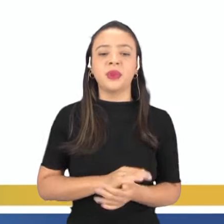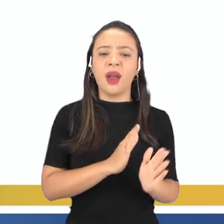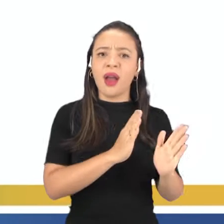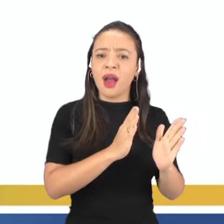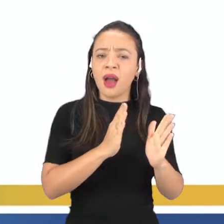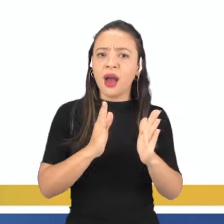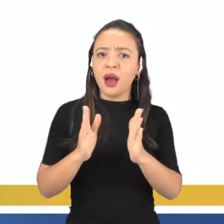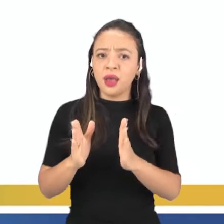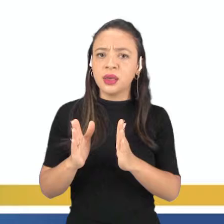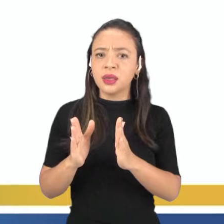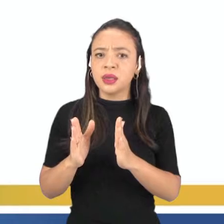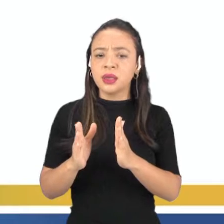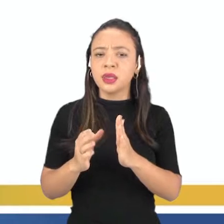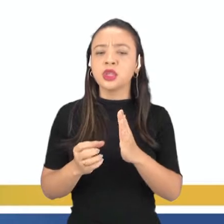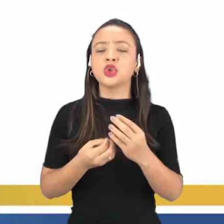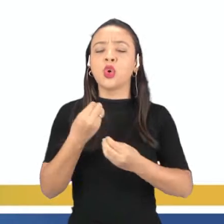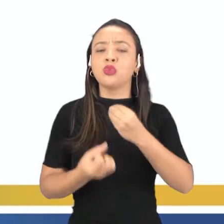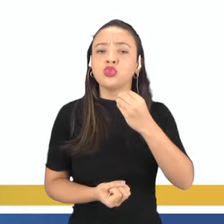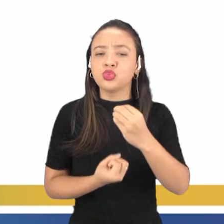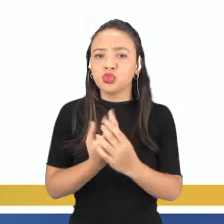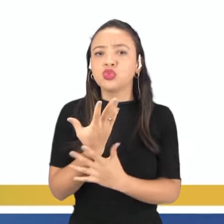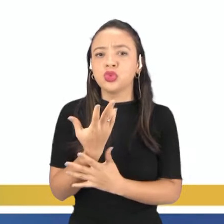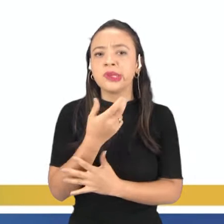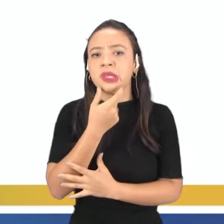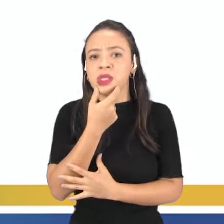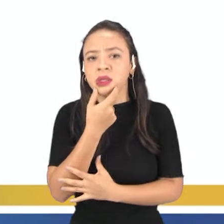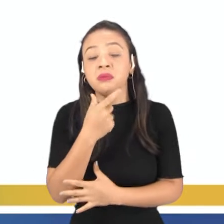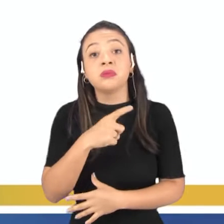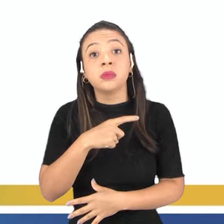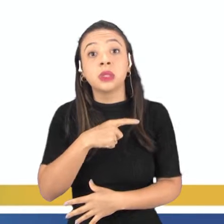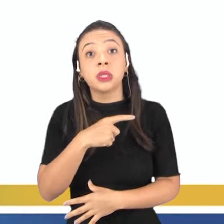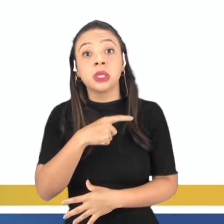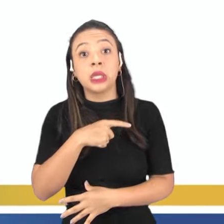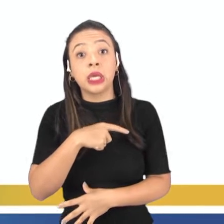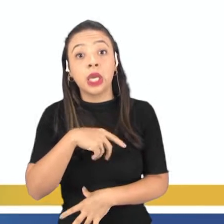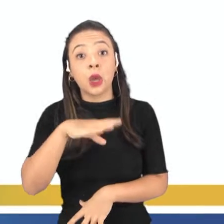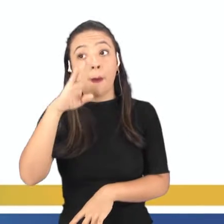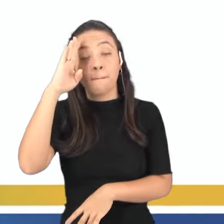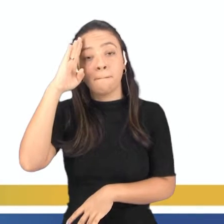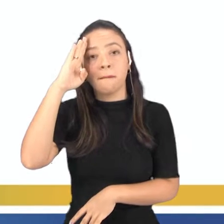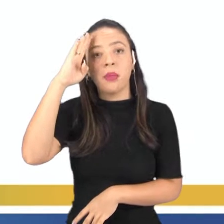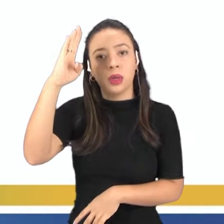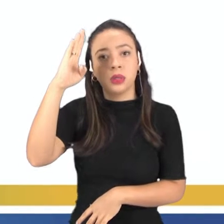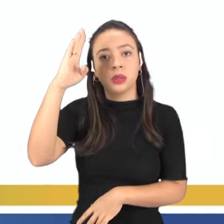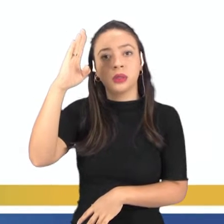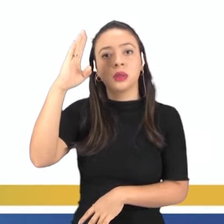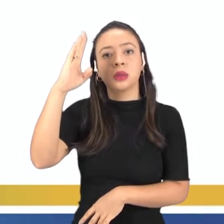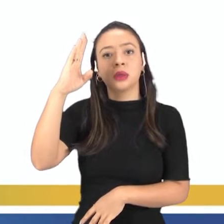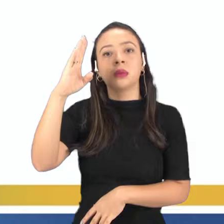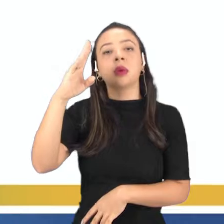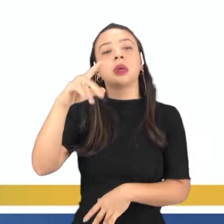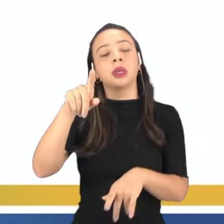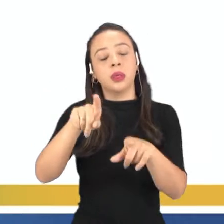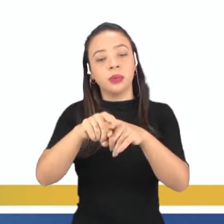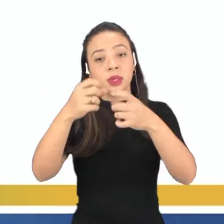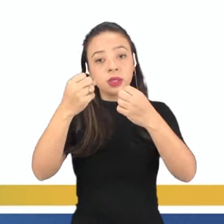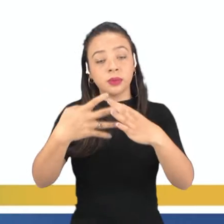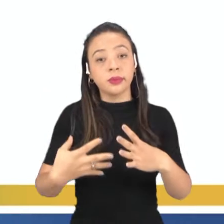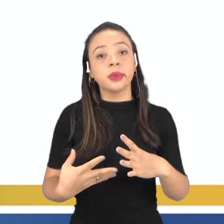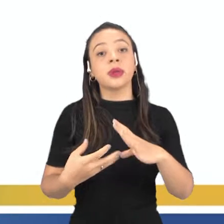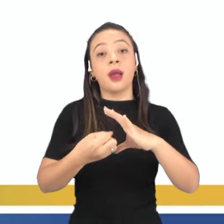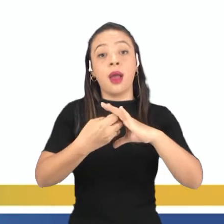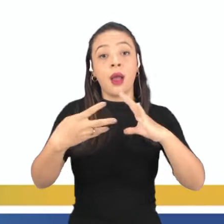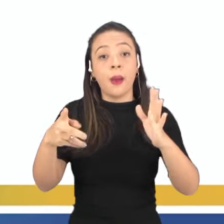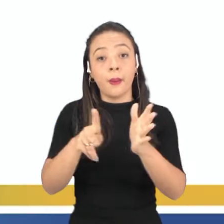da história da língua inglesa apresentam alguns marcos que foram importantes nessa fase e que caracterizaram a língua inglesa e